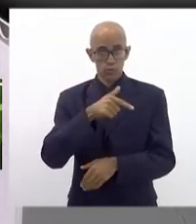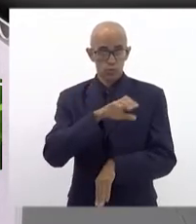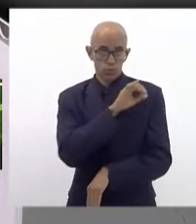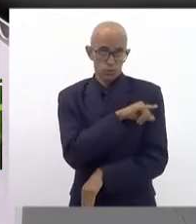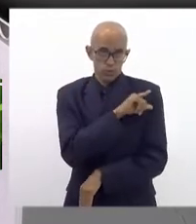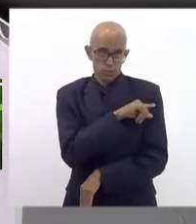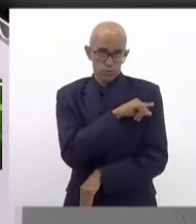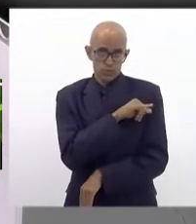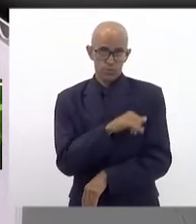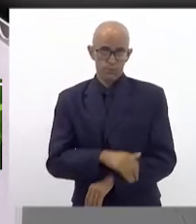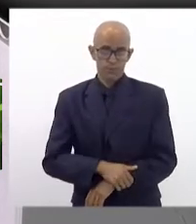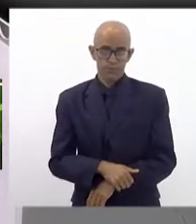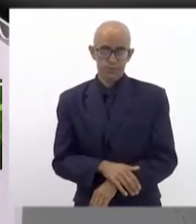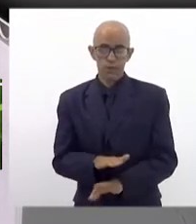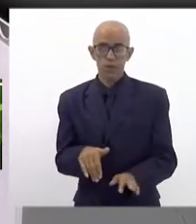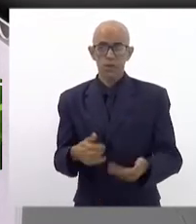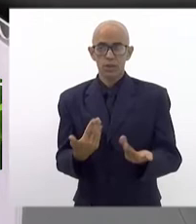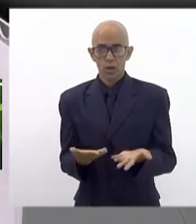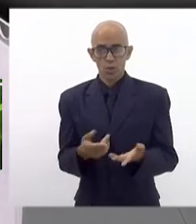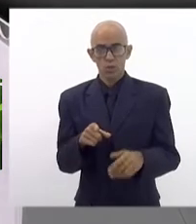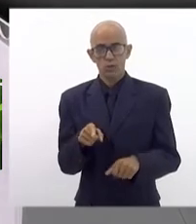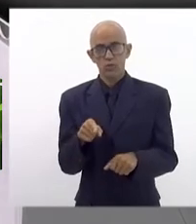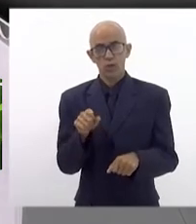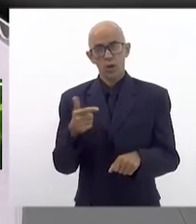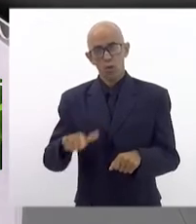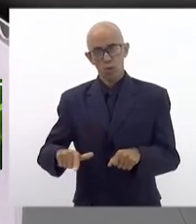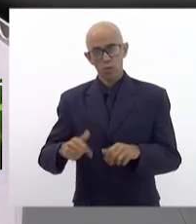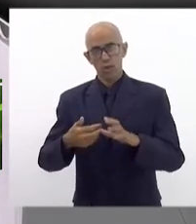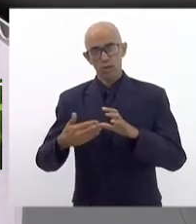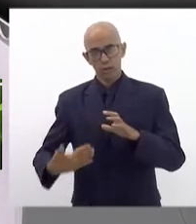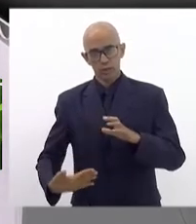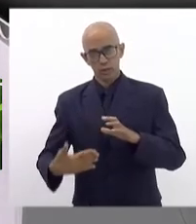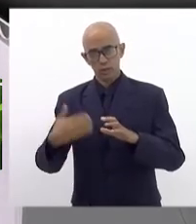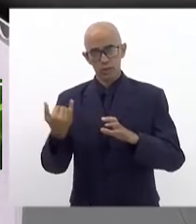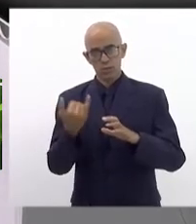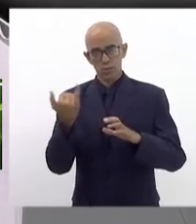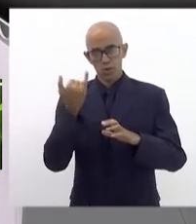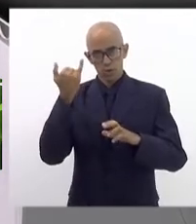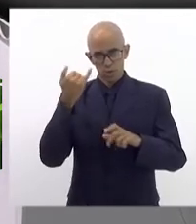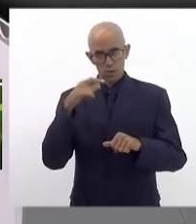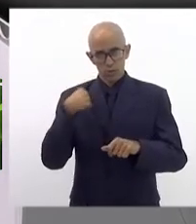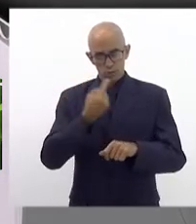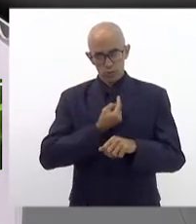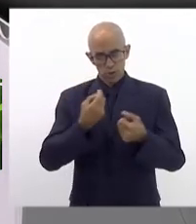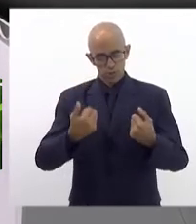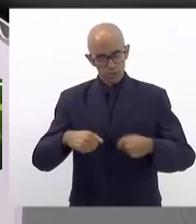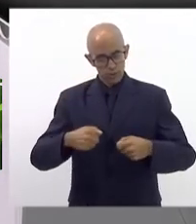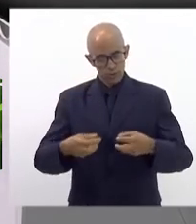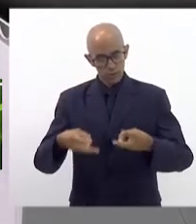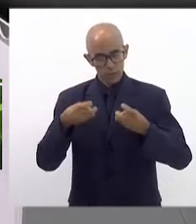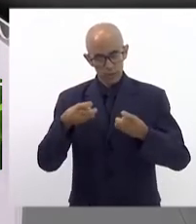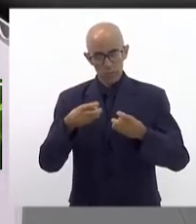Janeiro. De modo que esse é mais um elemento importante que a gente deveria considerar